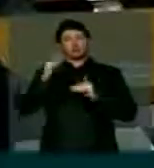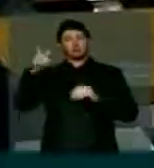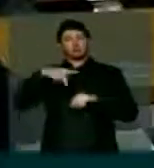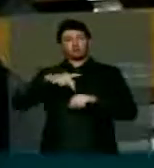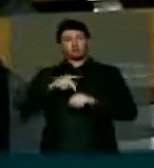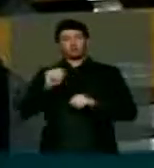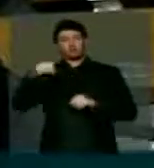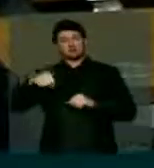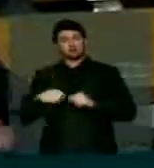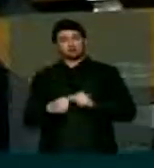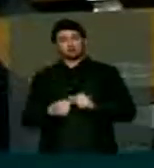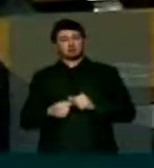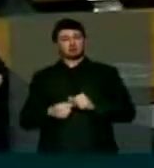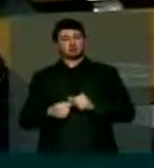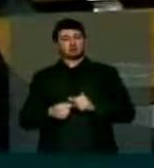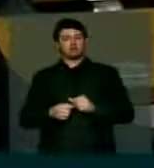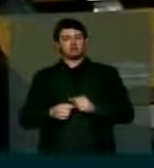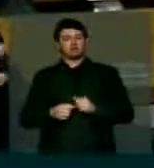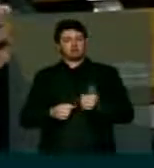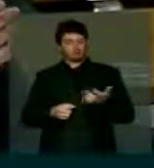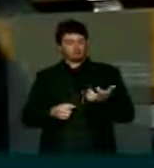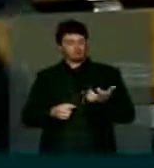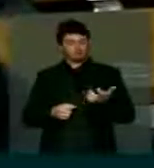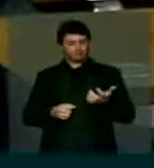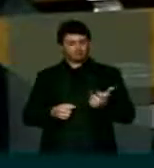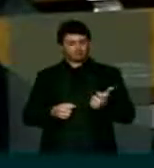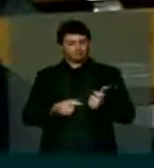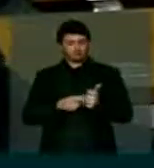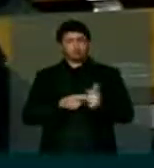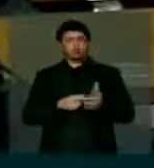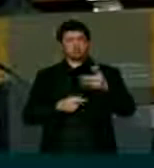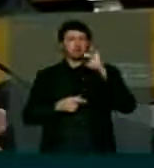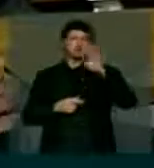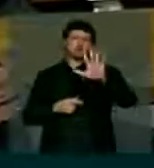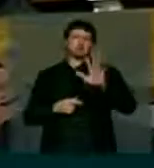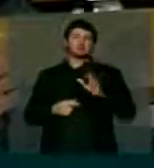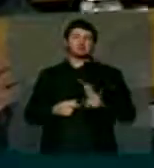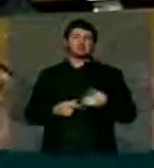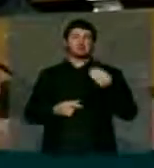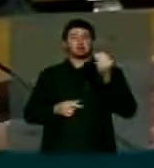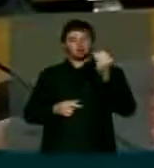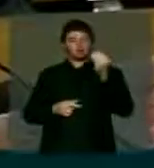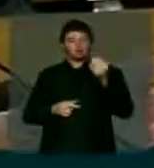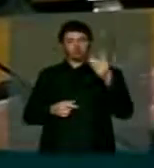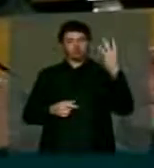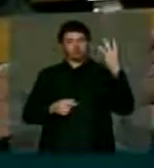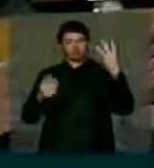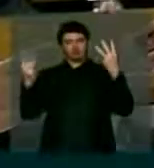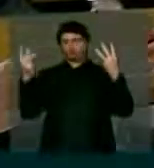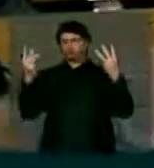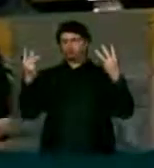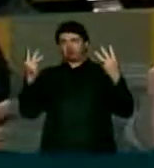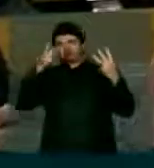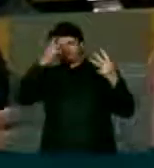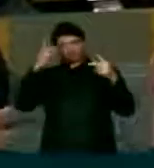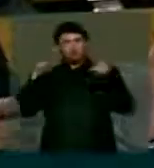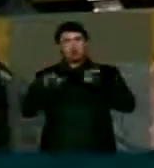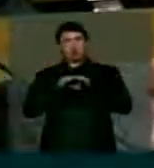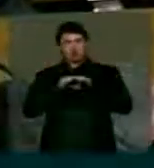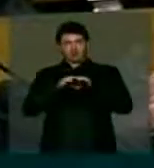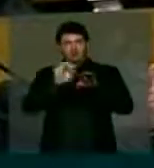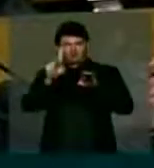Sim. Isso aí não... veja só, como é que pode 3-3